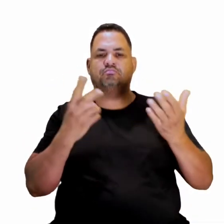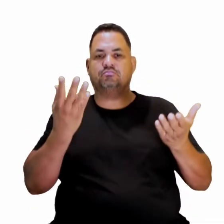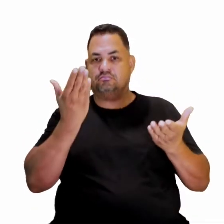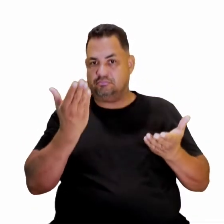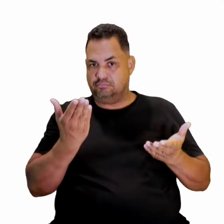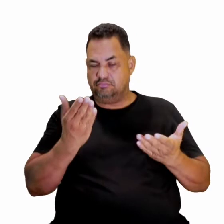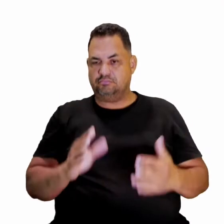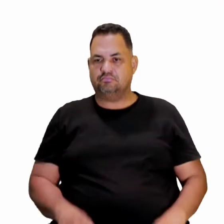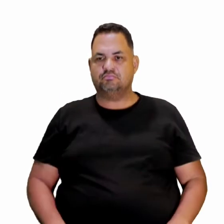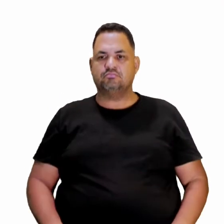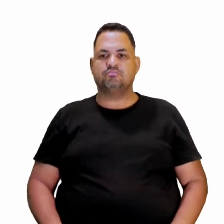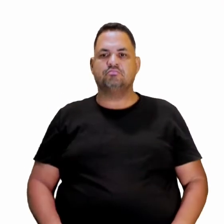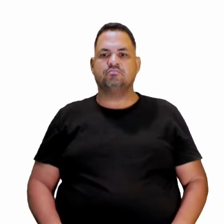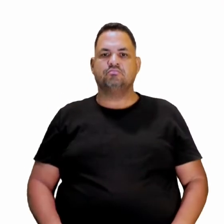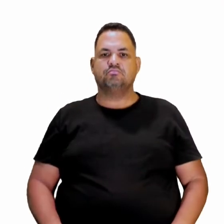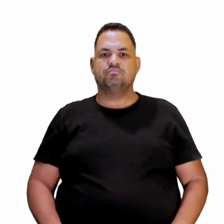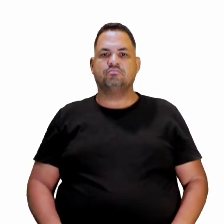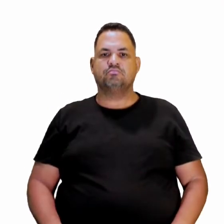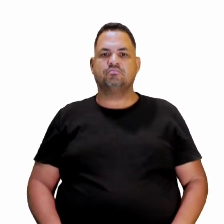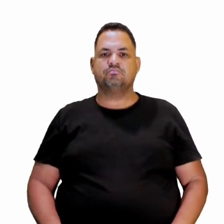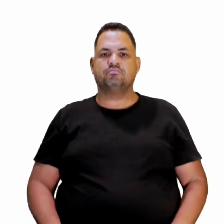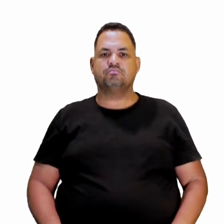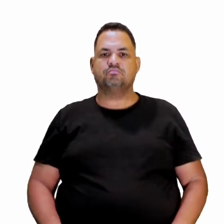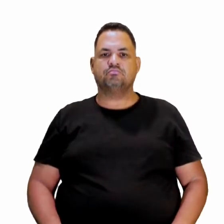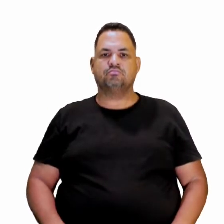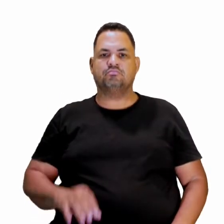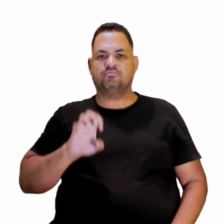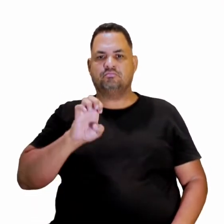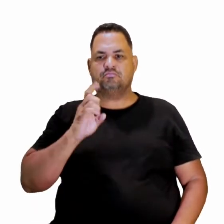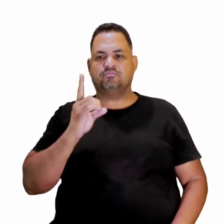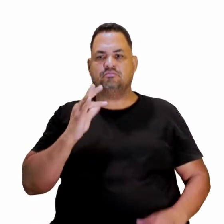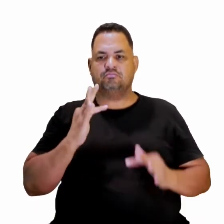acontece nele. A mudança é essa questão do ed no